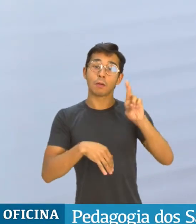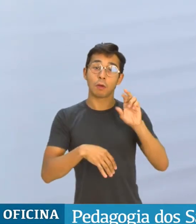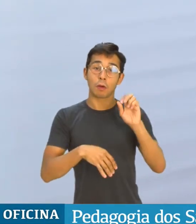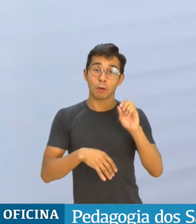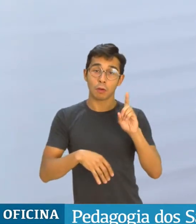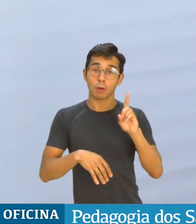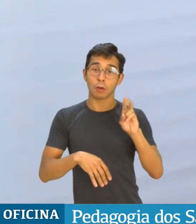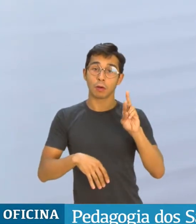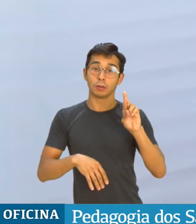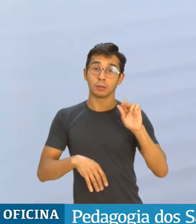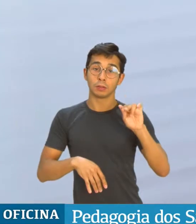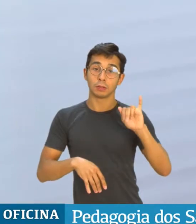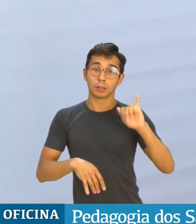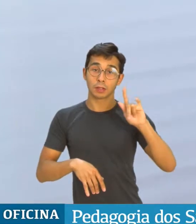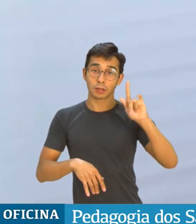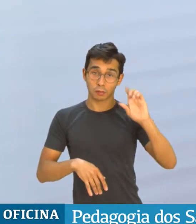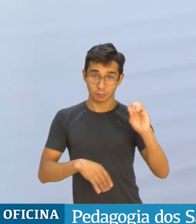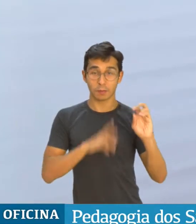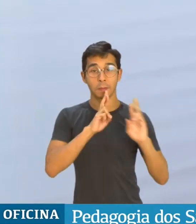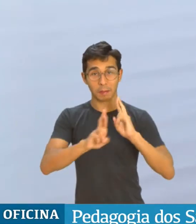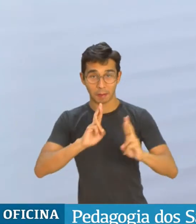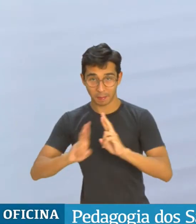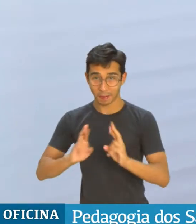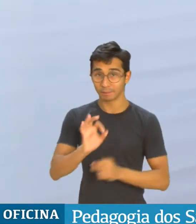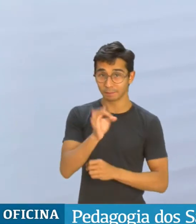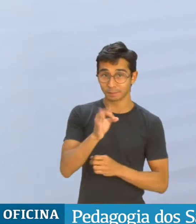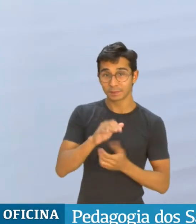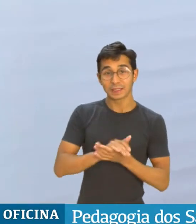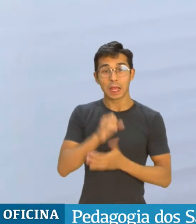comentários gerais, somente pelo chat, tudo bem?